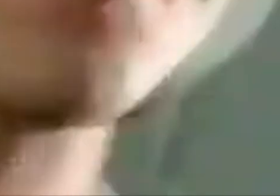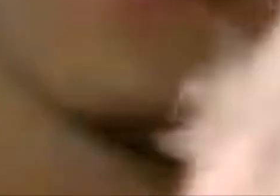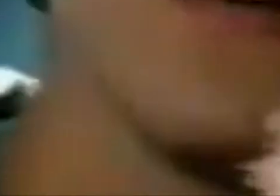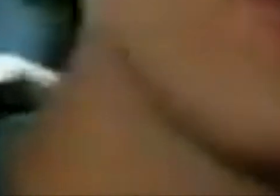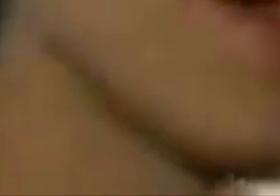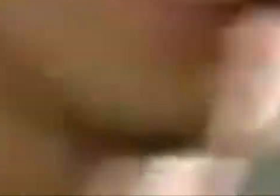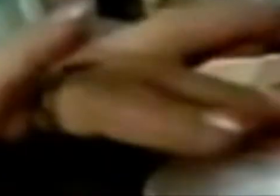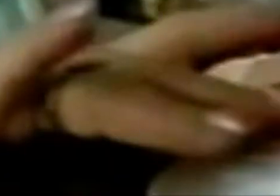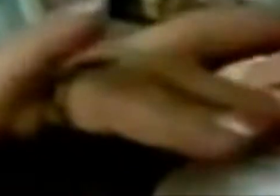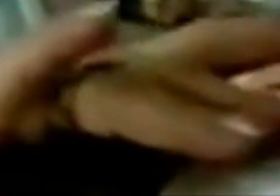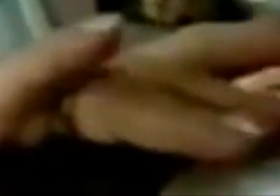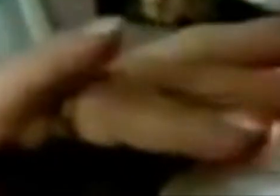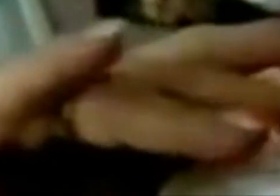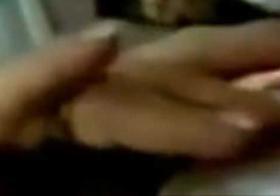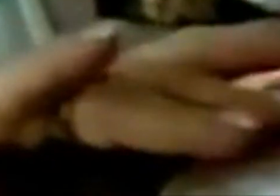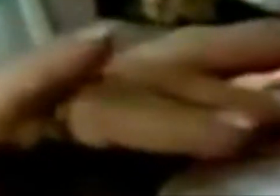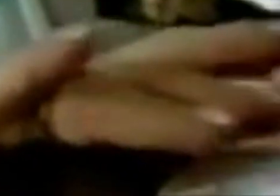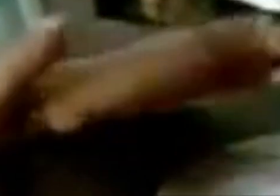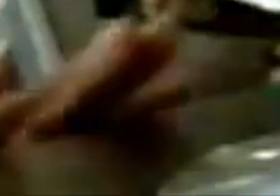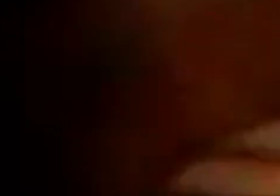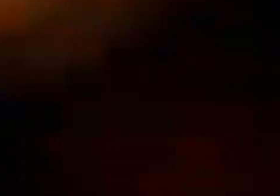Clara S